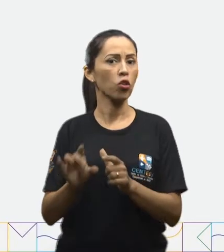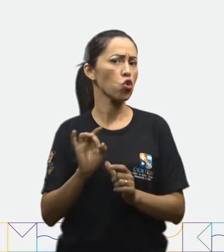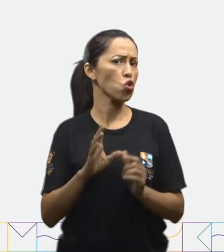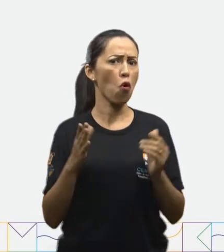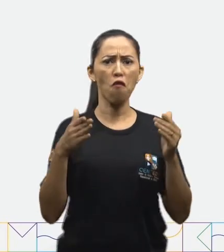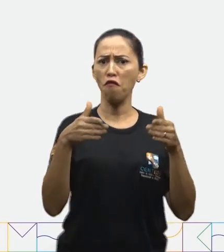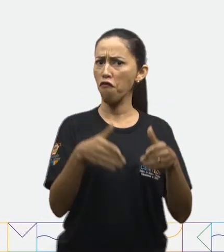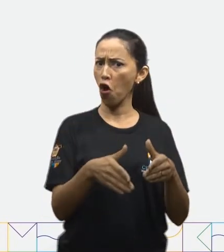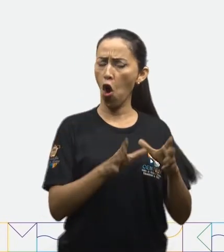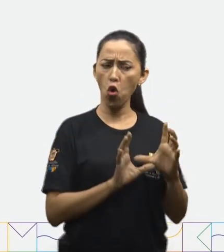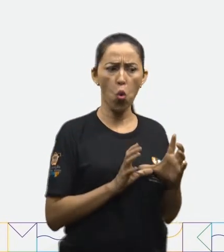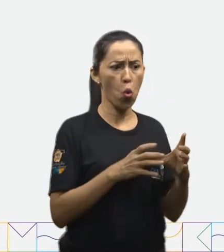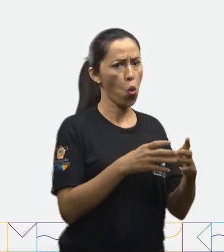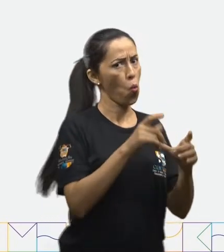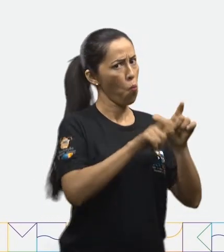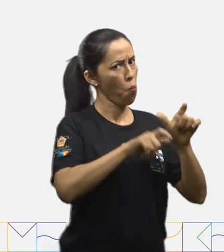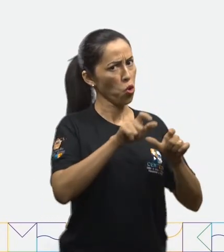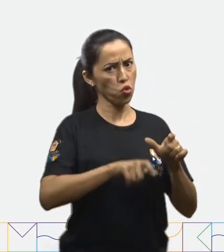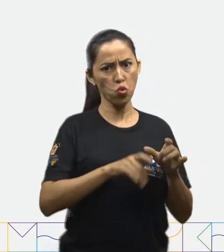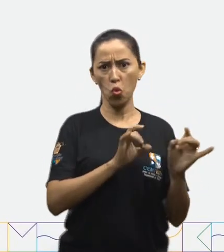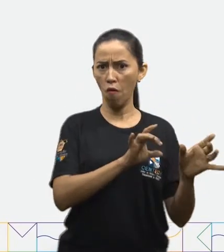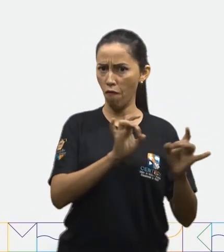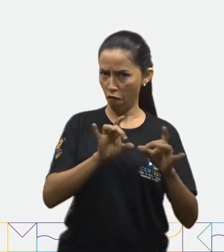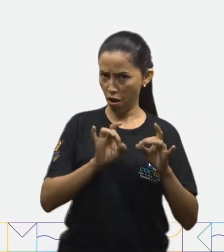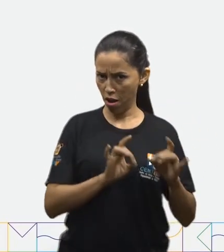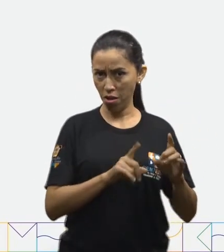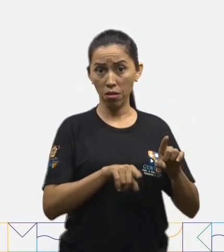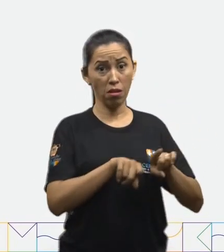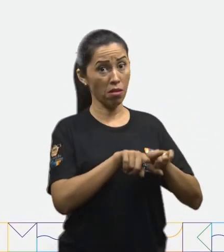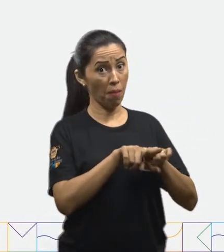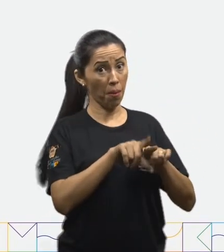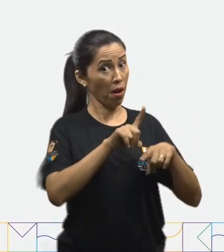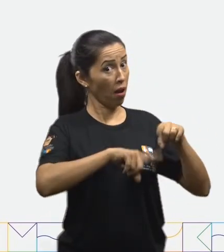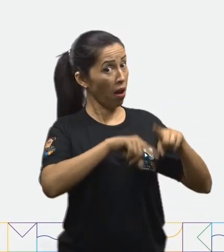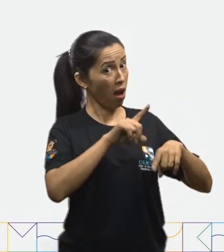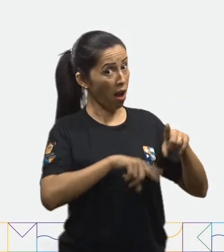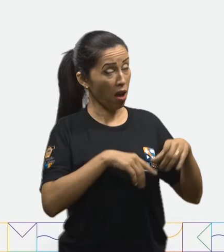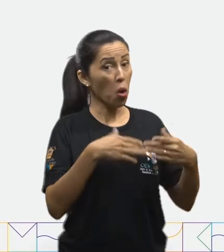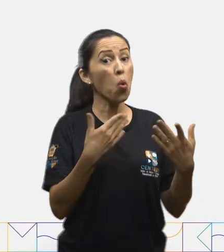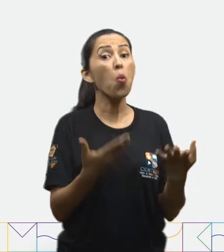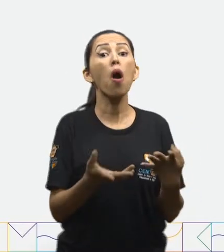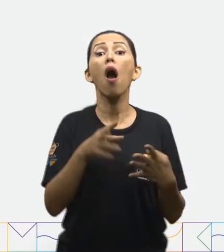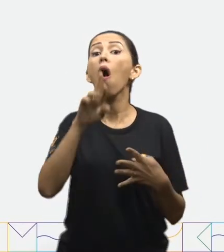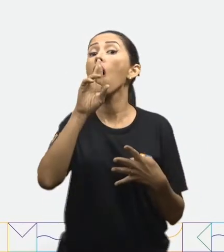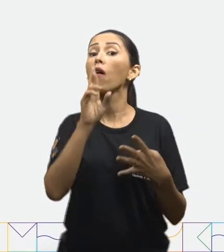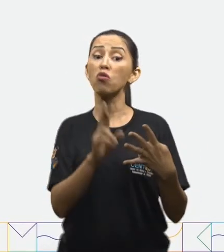caravanas, com comerciantes e as cargas. E aí, qual será